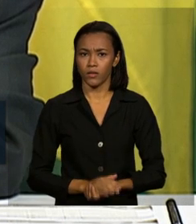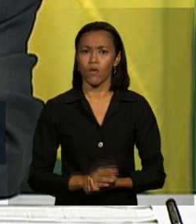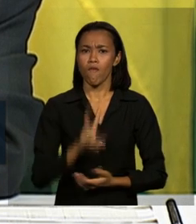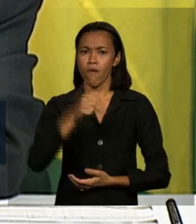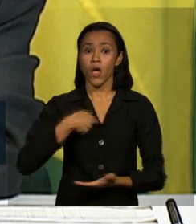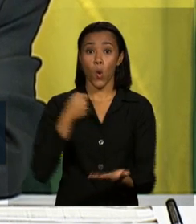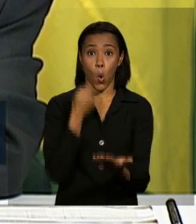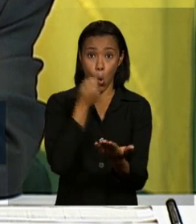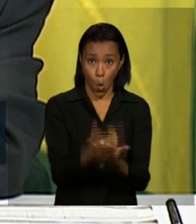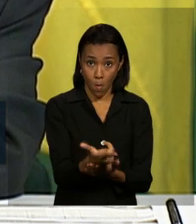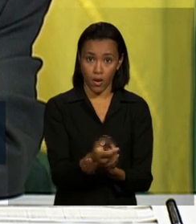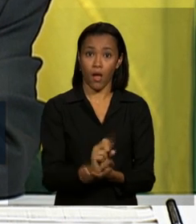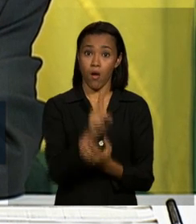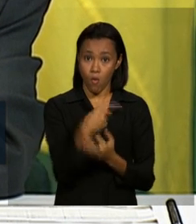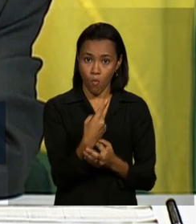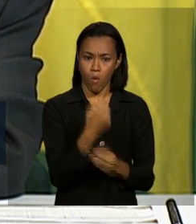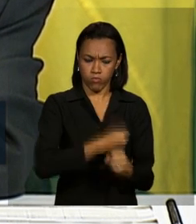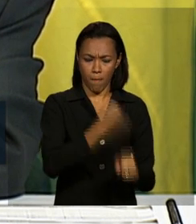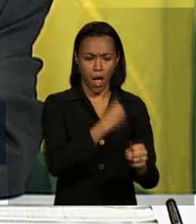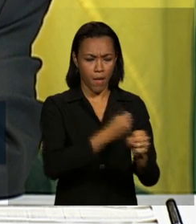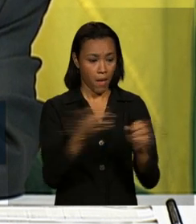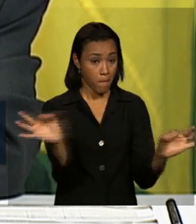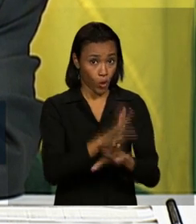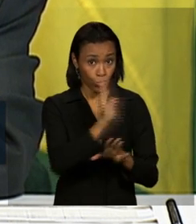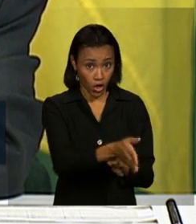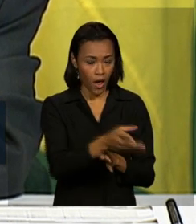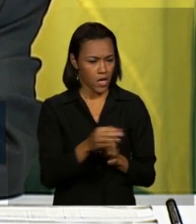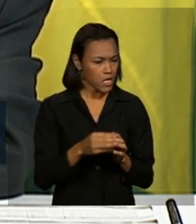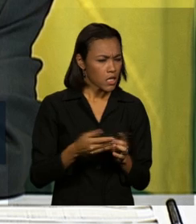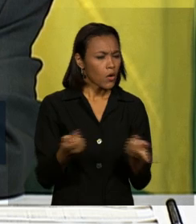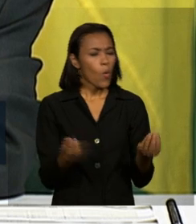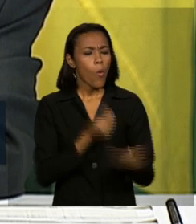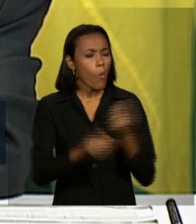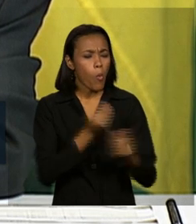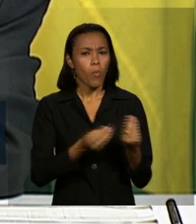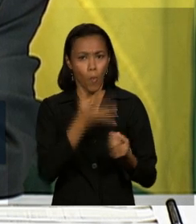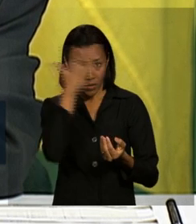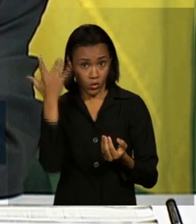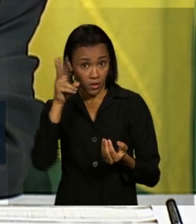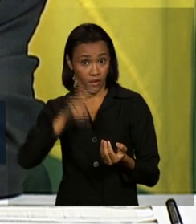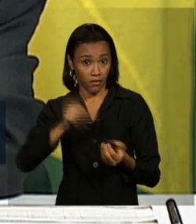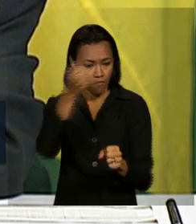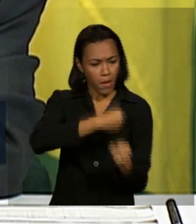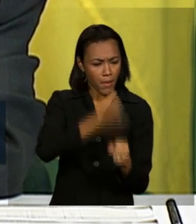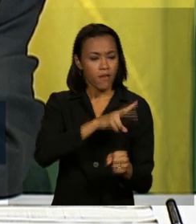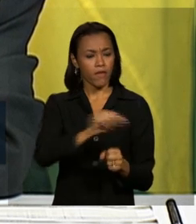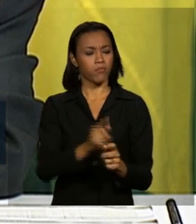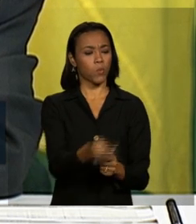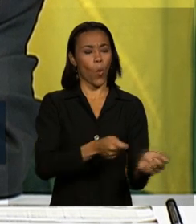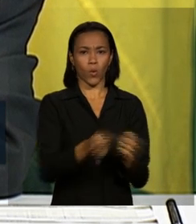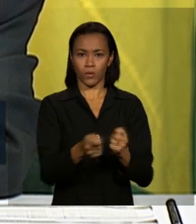comprará uma ferrovia construída com uma capacidade definida por alguém que além de construir vai manter